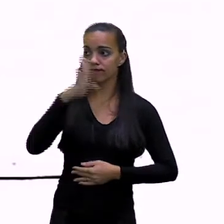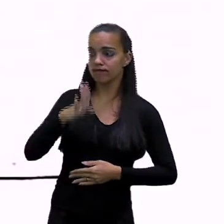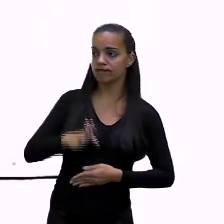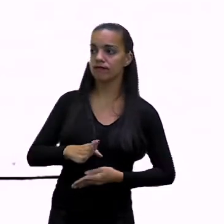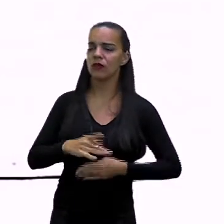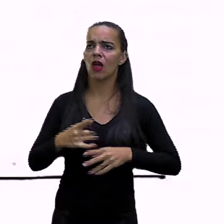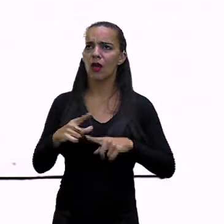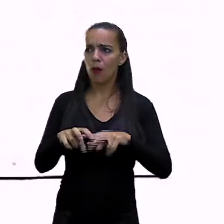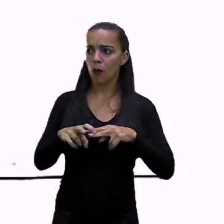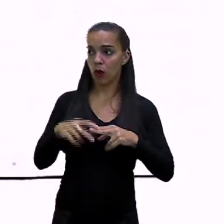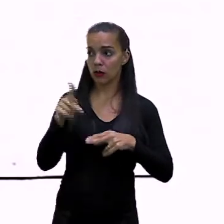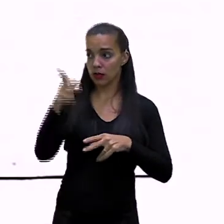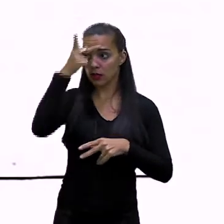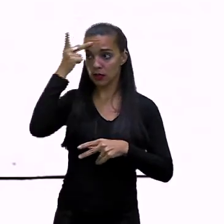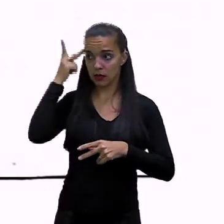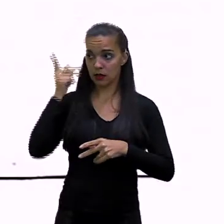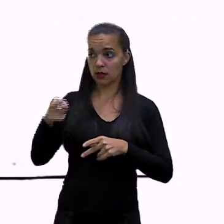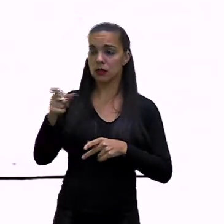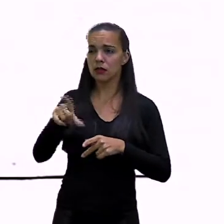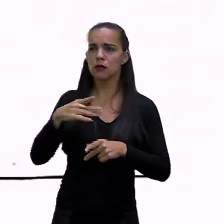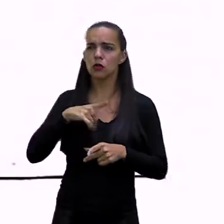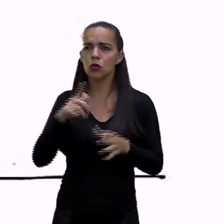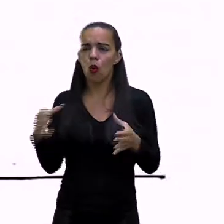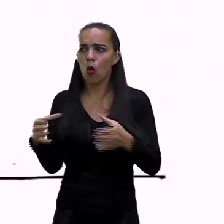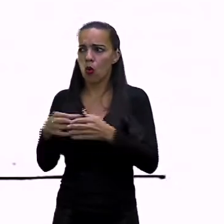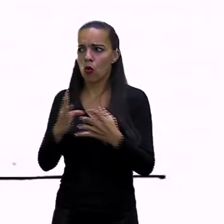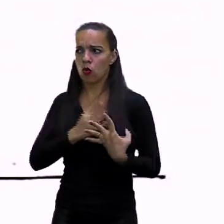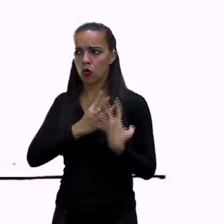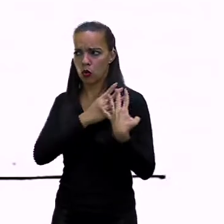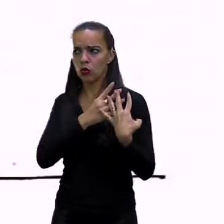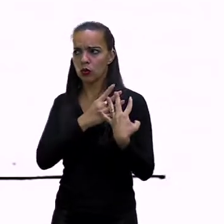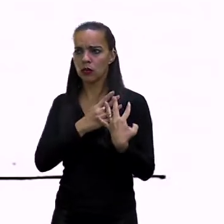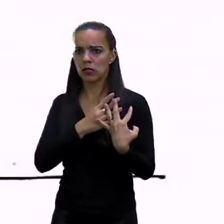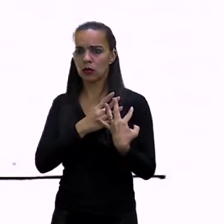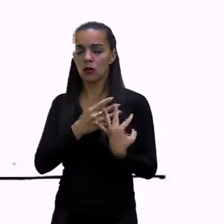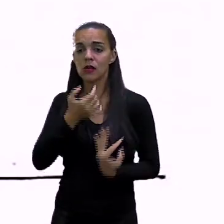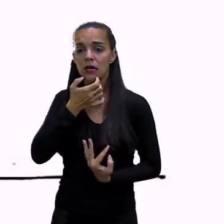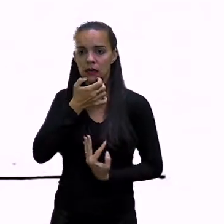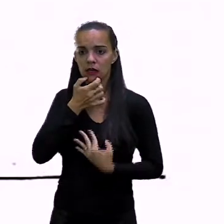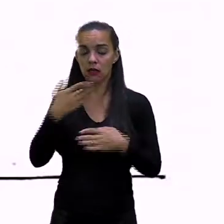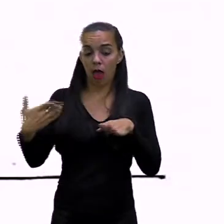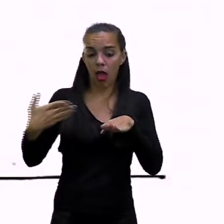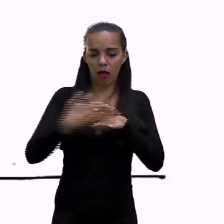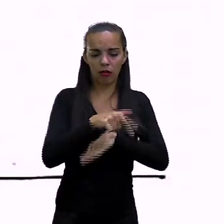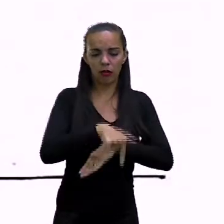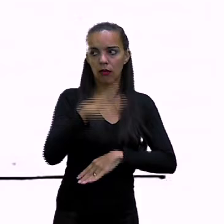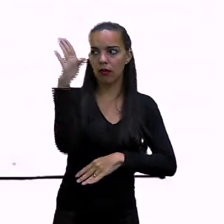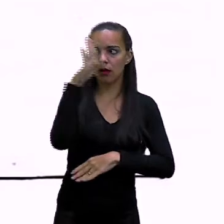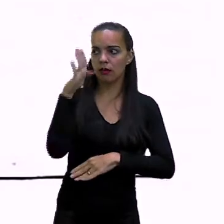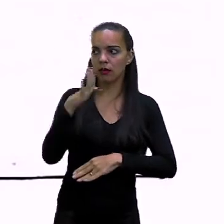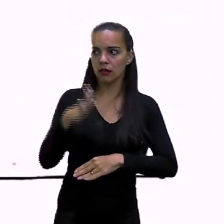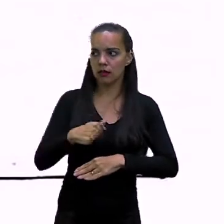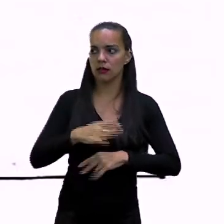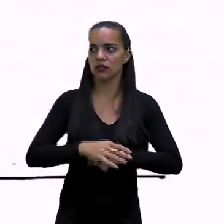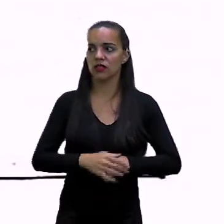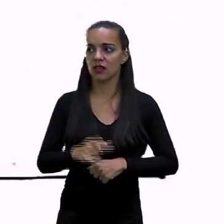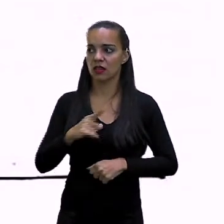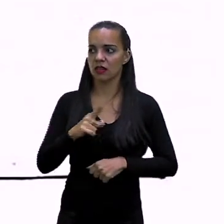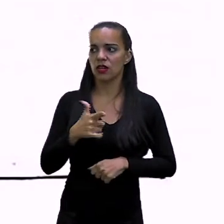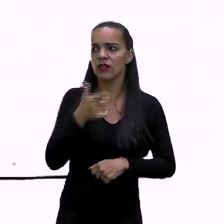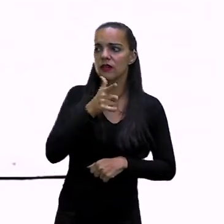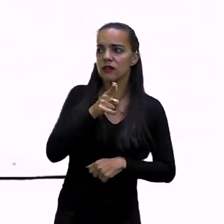meio deles, as mercadorias inglesas entrariam aqui no Brasil, pagando as mais